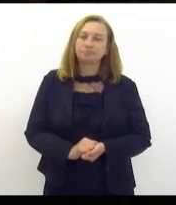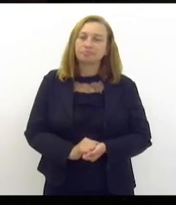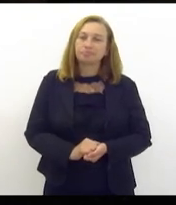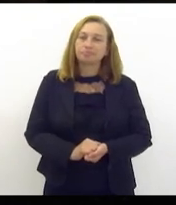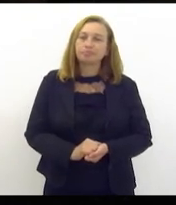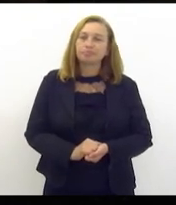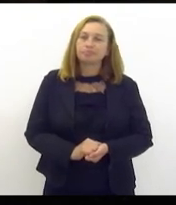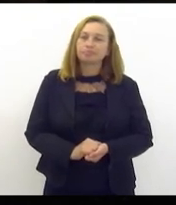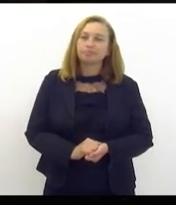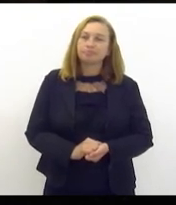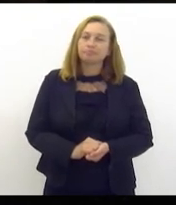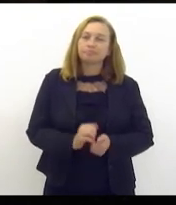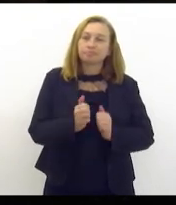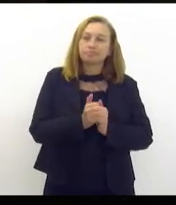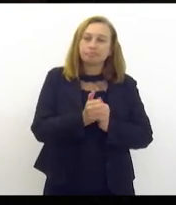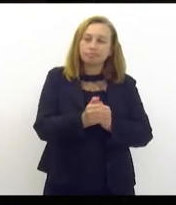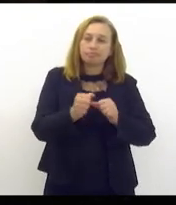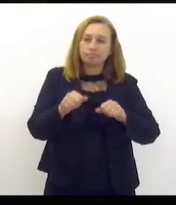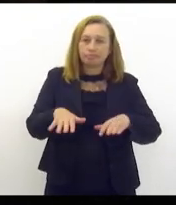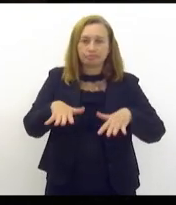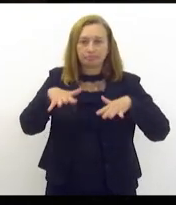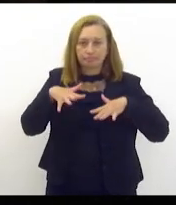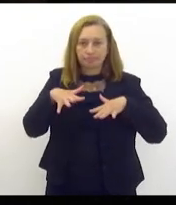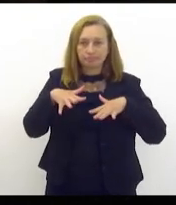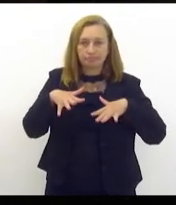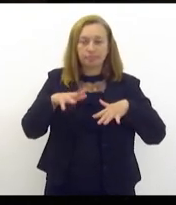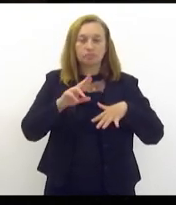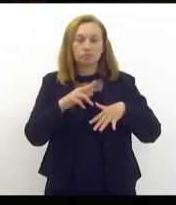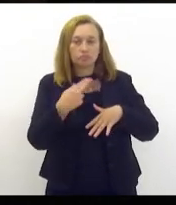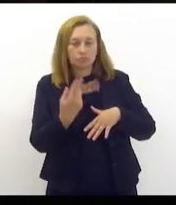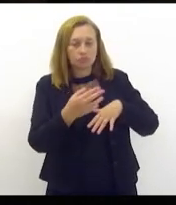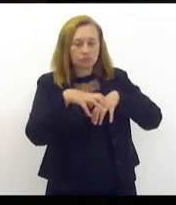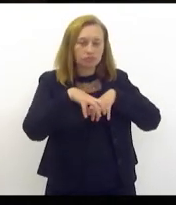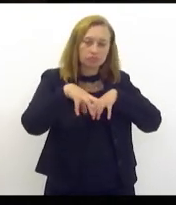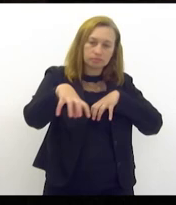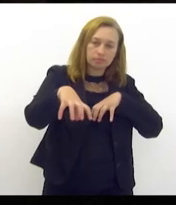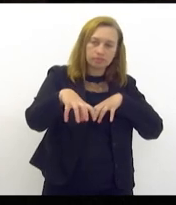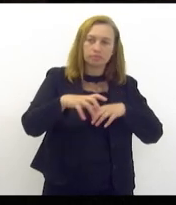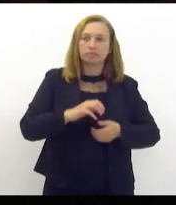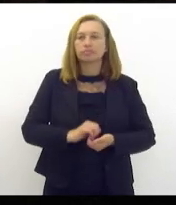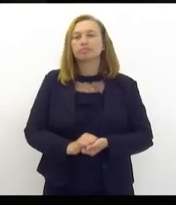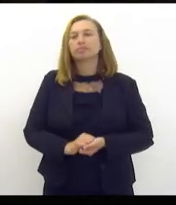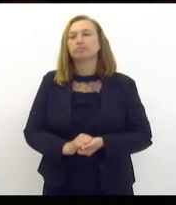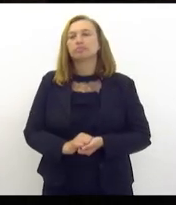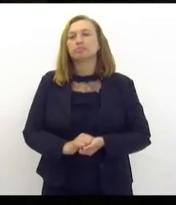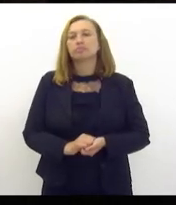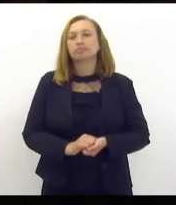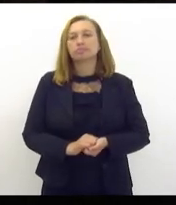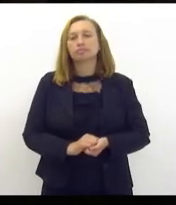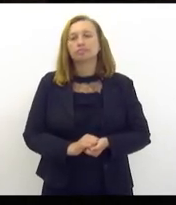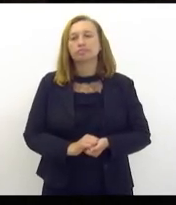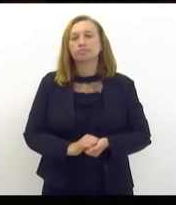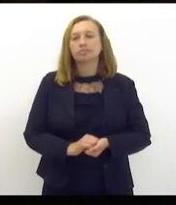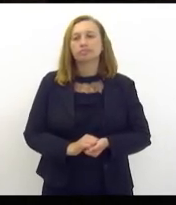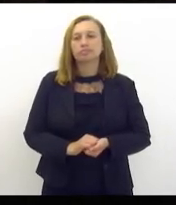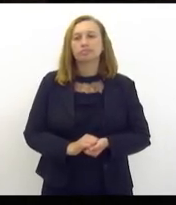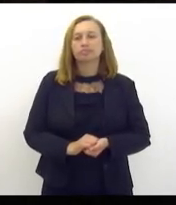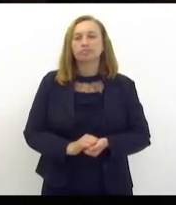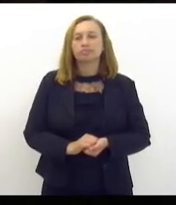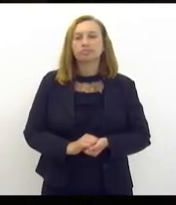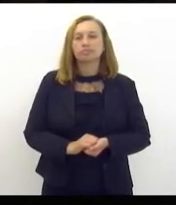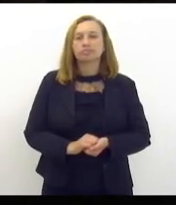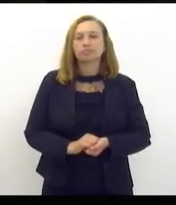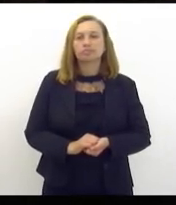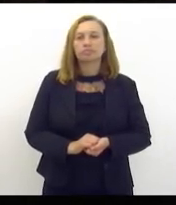nos acompanham em plenário ou de forma remota, senhoras e